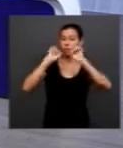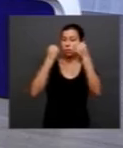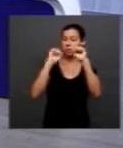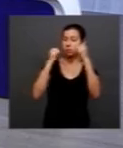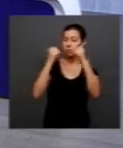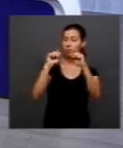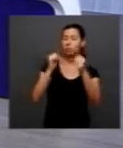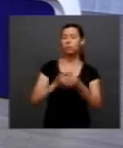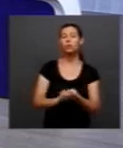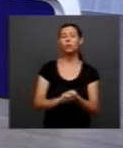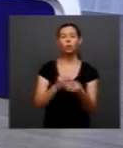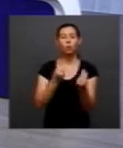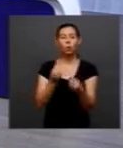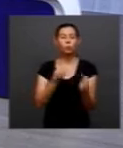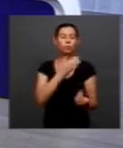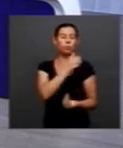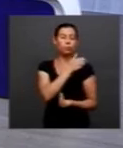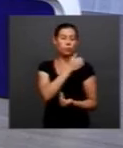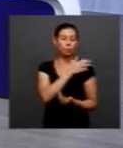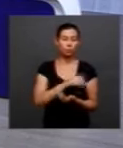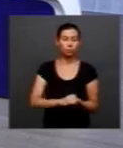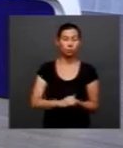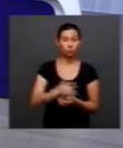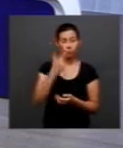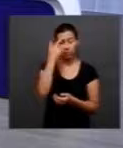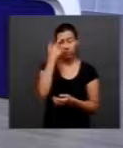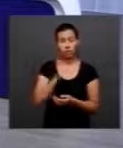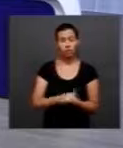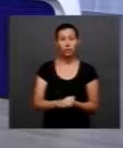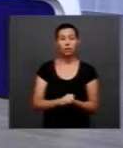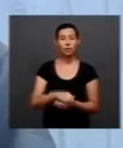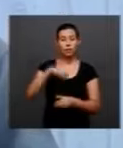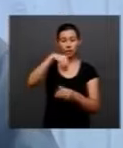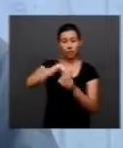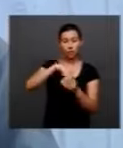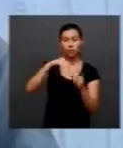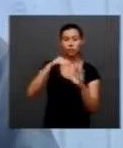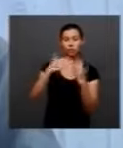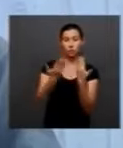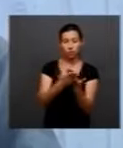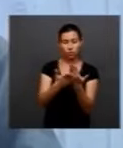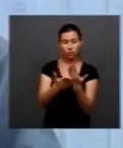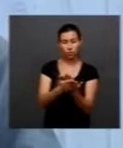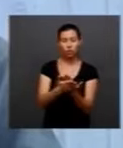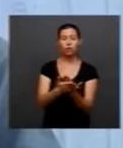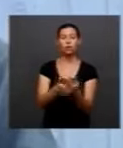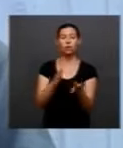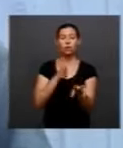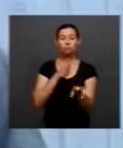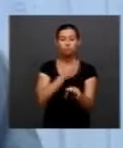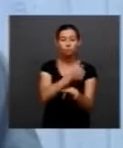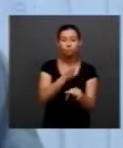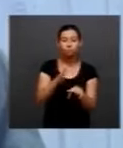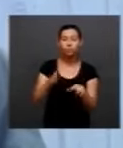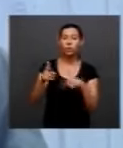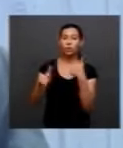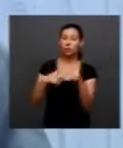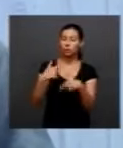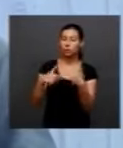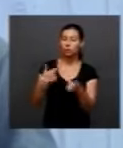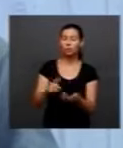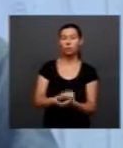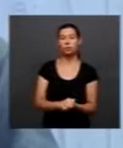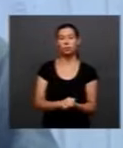partir da perspectiva dos conteúdos que são trabalhados dentro das escolas e como jovens que se autorrepresentam enquanto gays